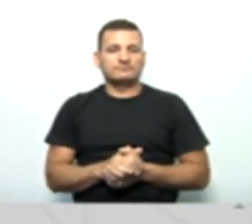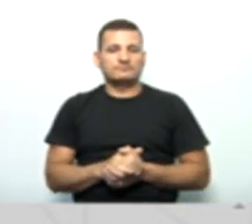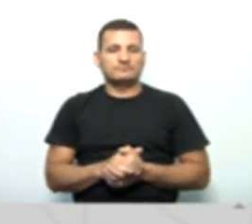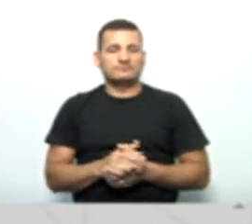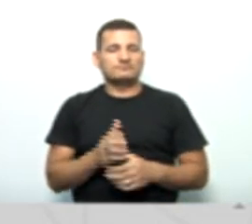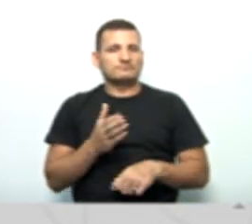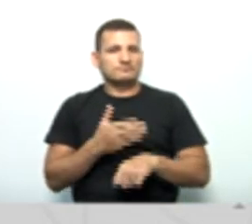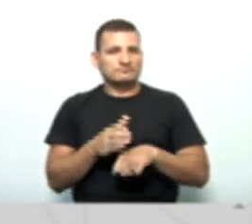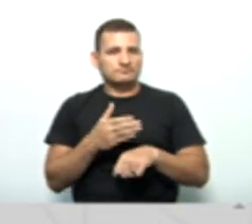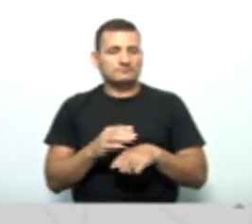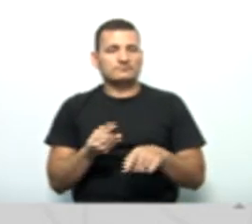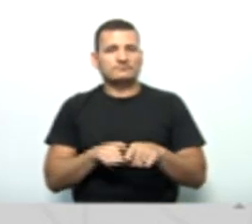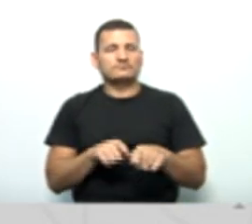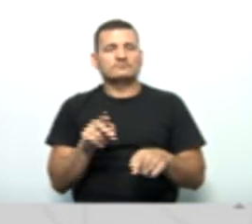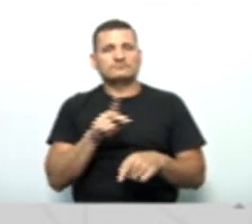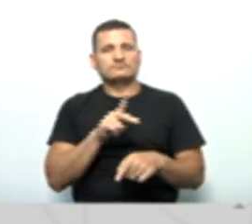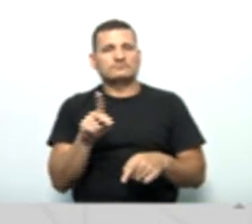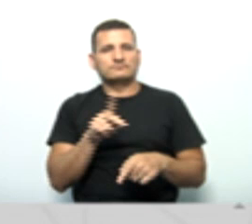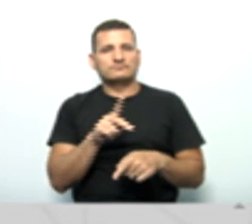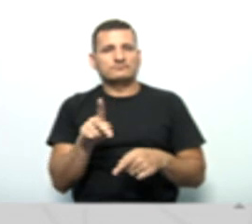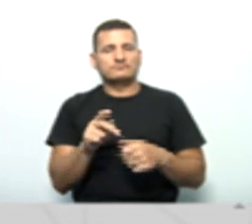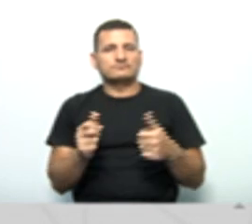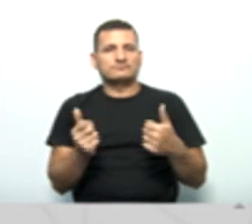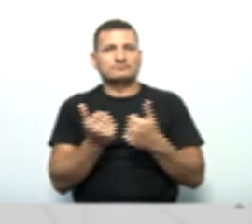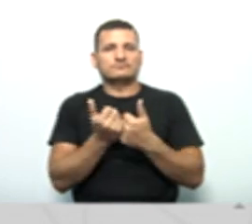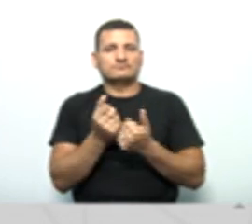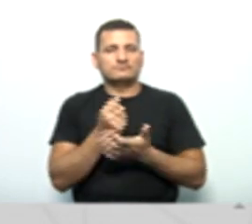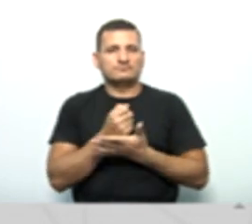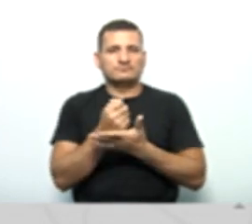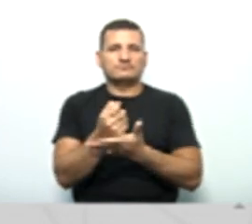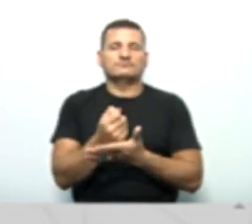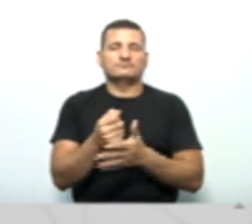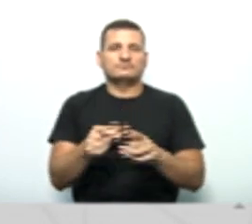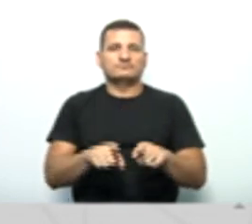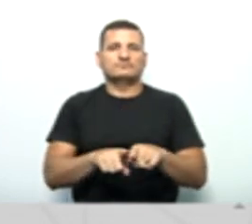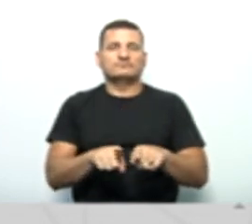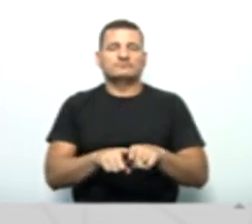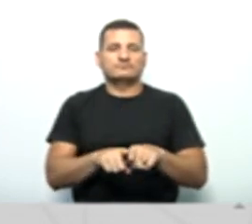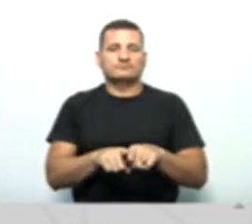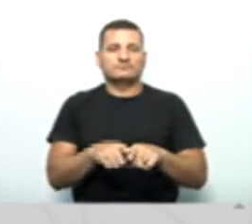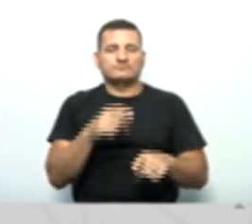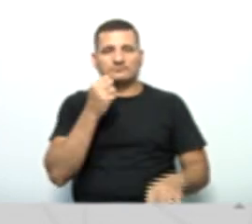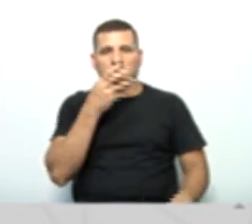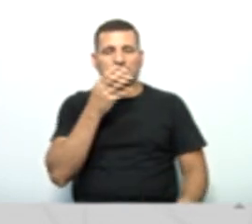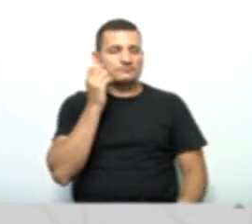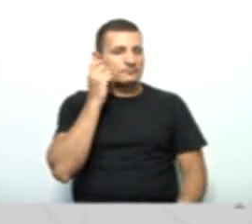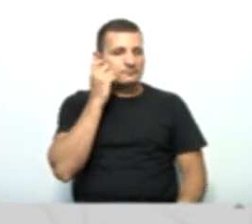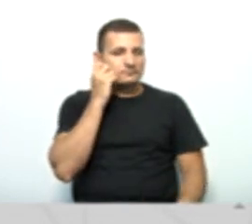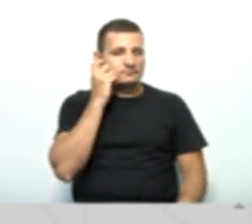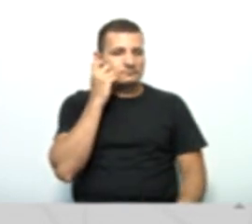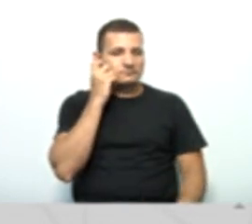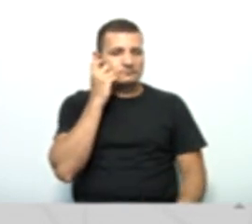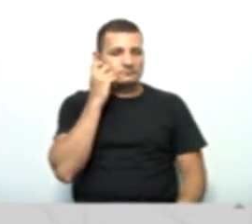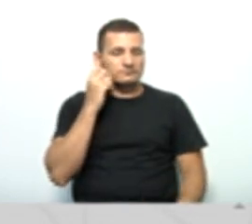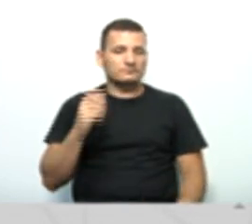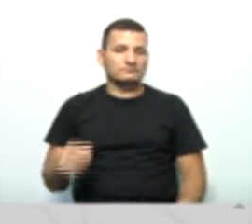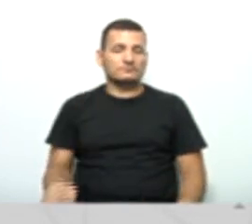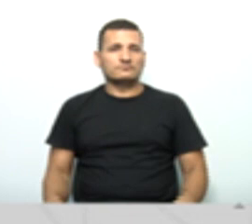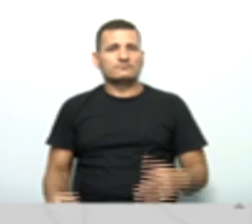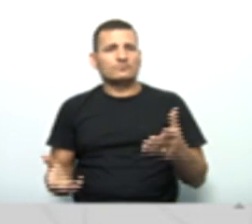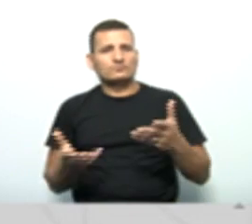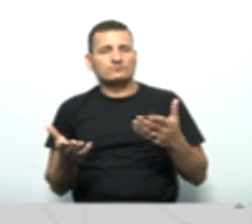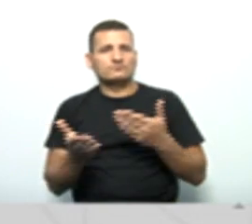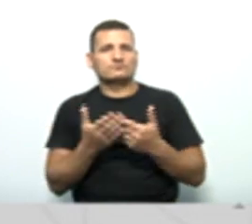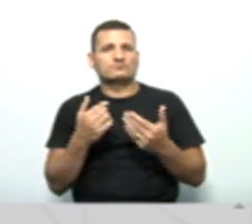né? E os tutores presenciais também, auxiliando eles. Muito bom. Eu quis trazer na aula de